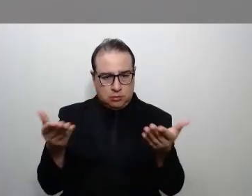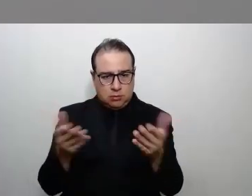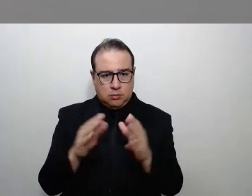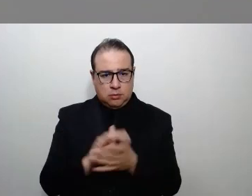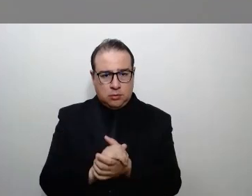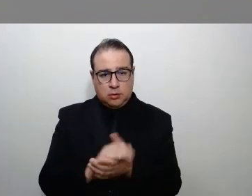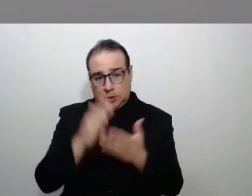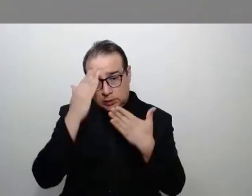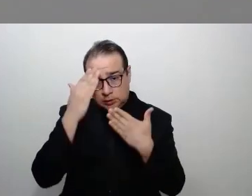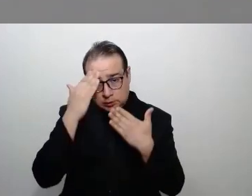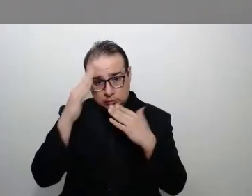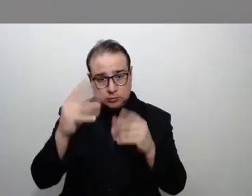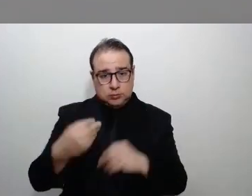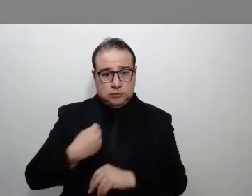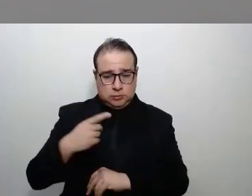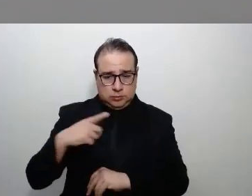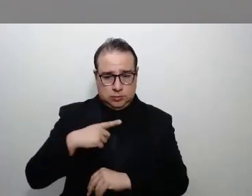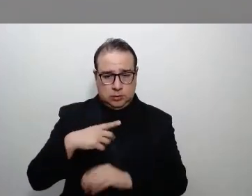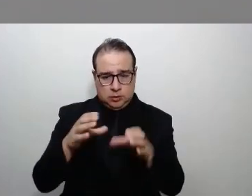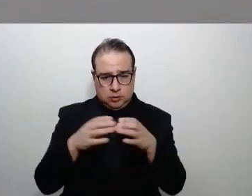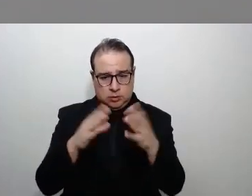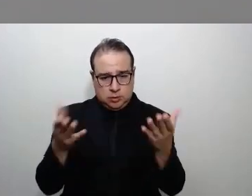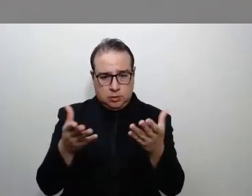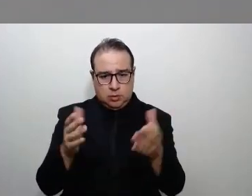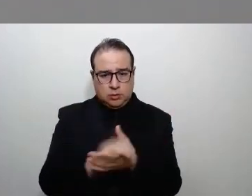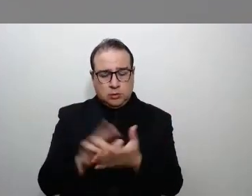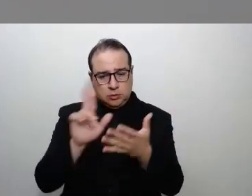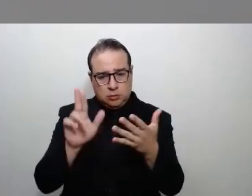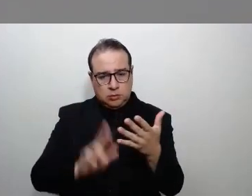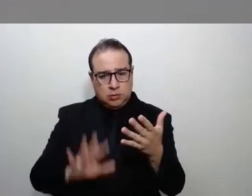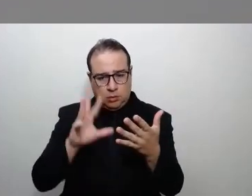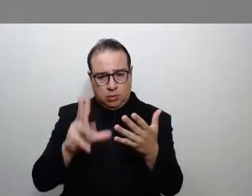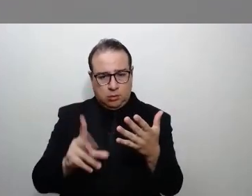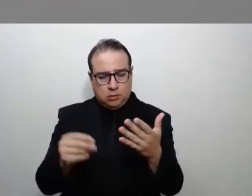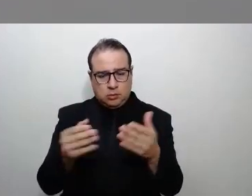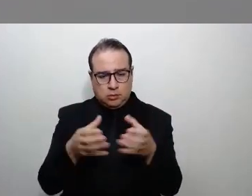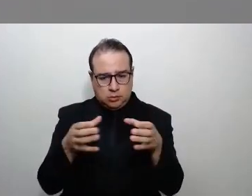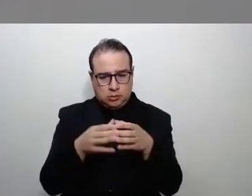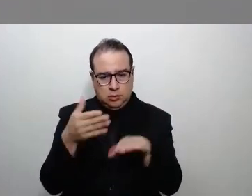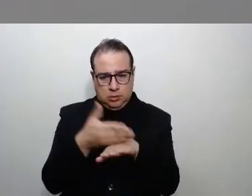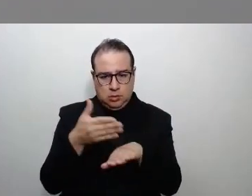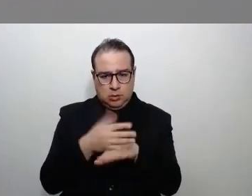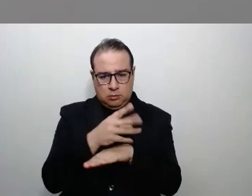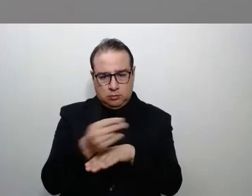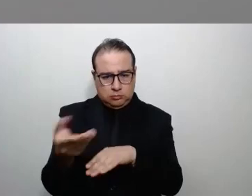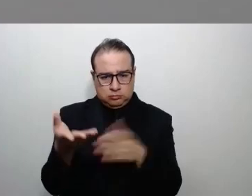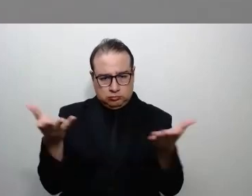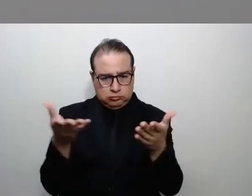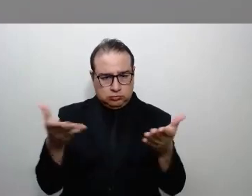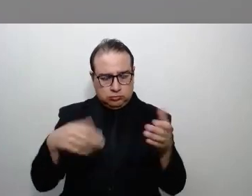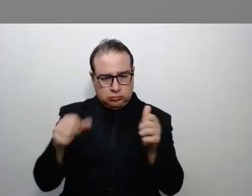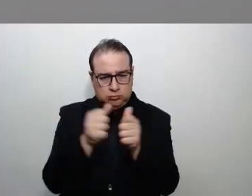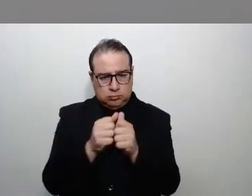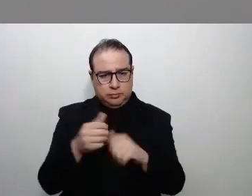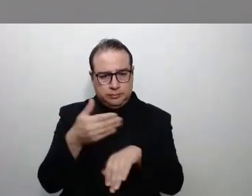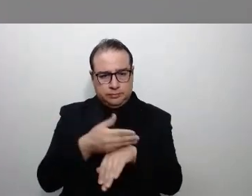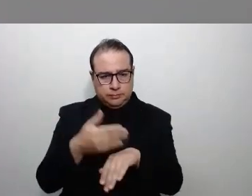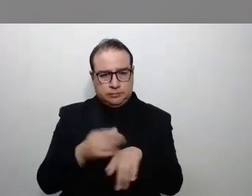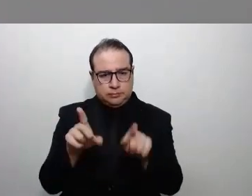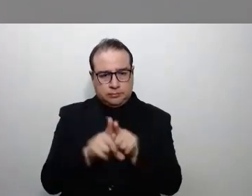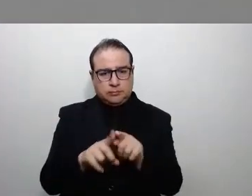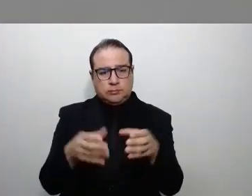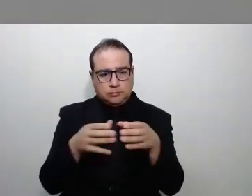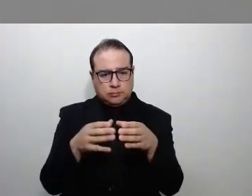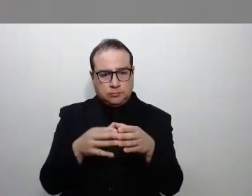agradecemos a presença das autoridades já nominadas e a participação de suas excelências as senhoras e os